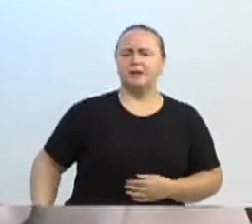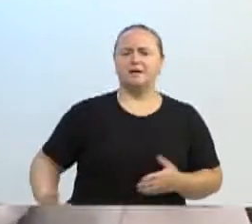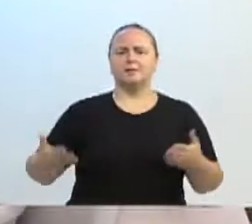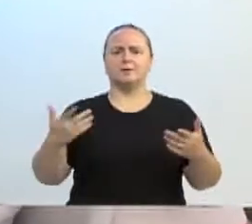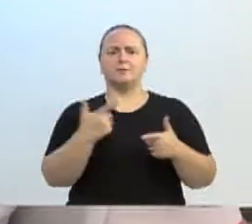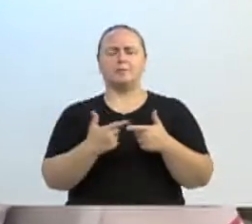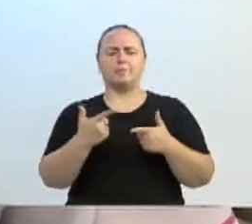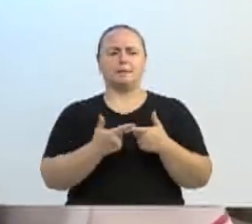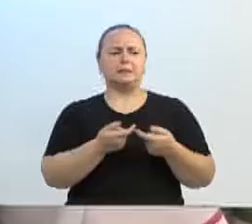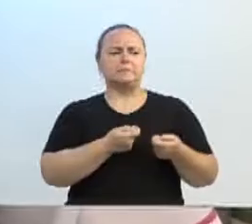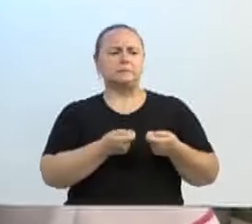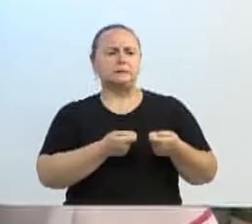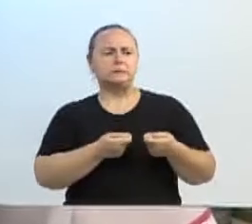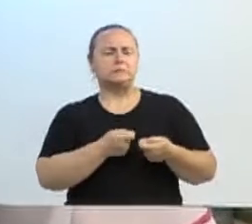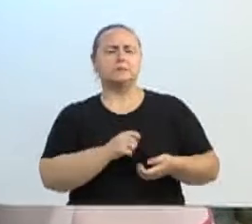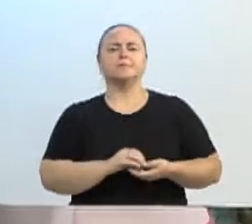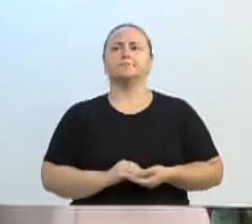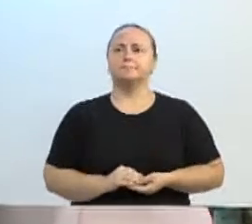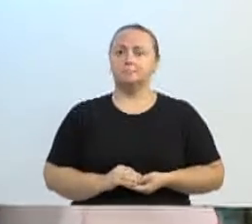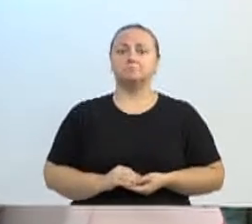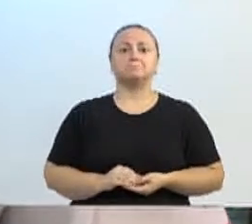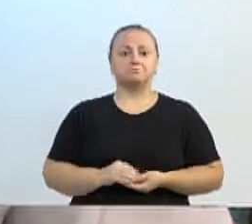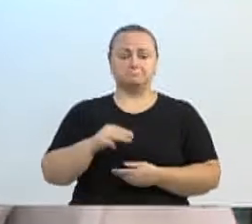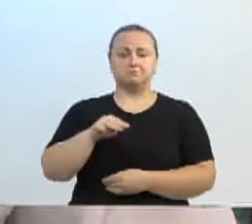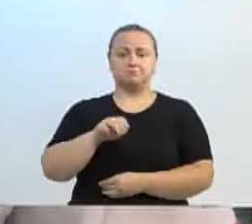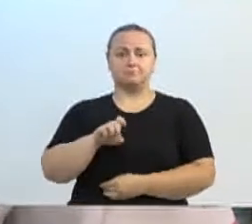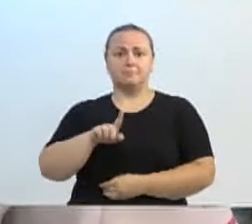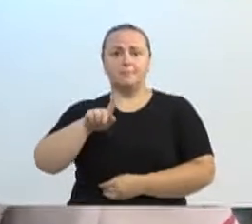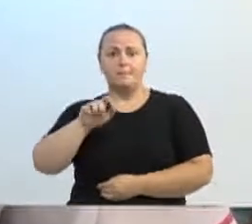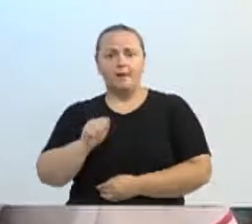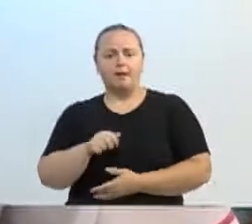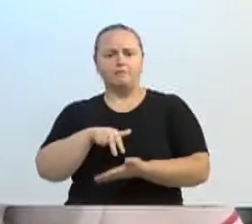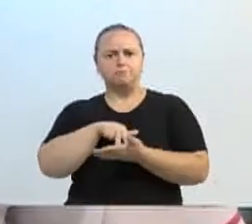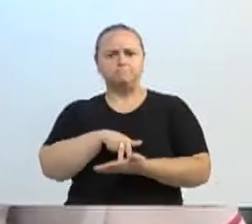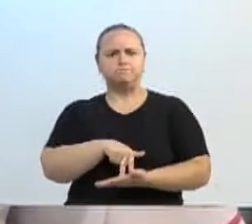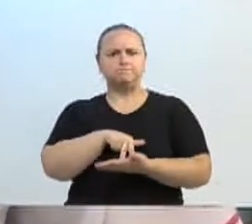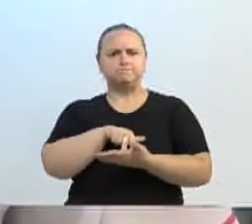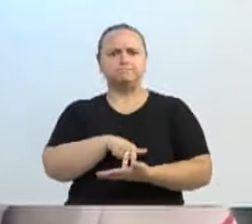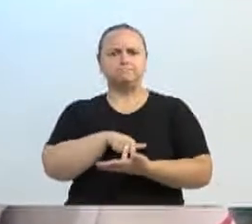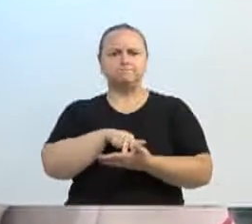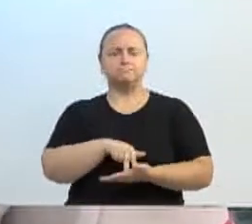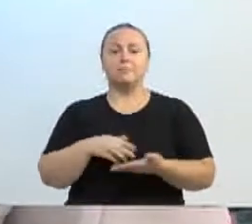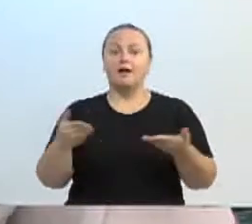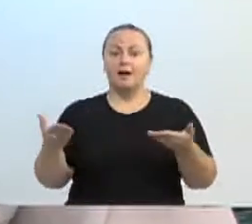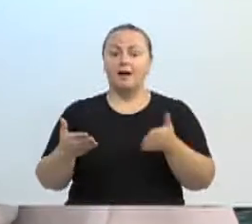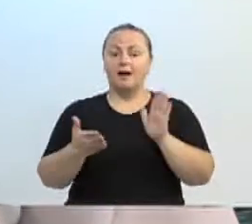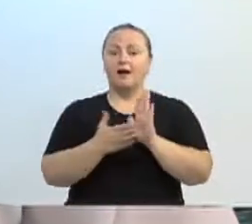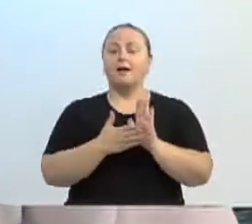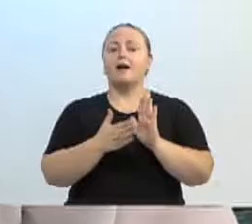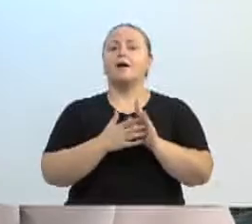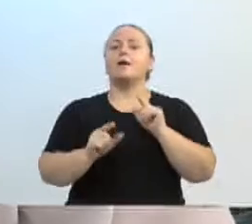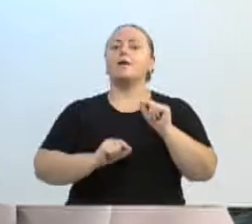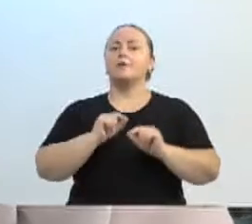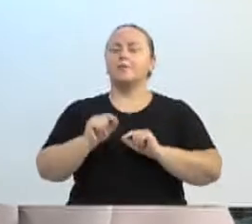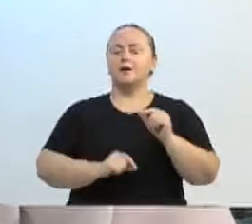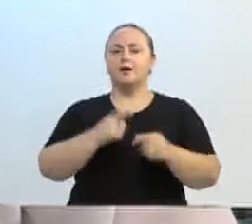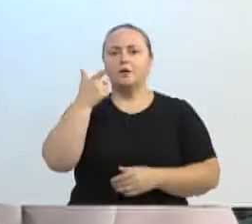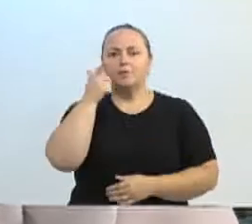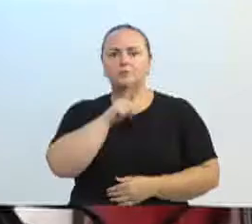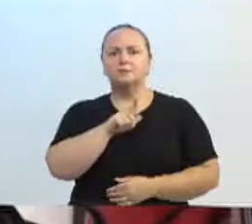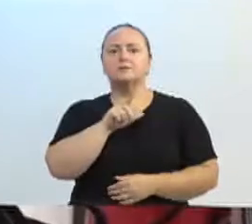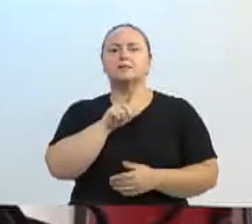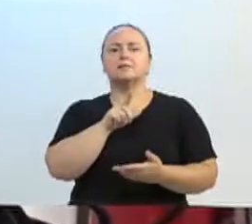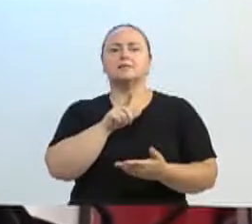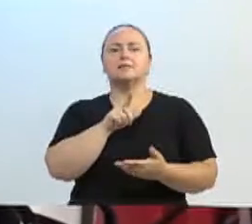né? A Mega tem se mantido firme, né? E estamos aí com um propósito aí agora de até abrir mais filiais em outras